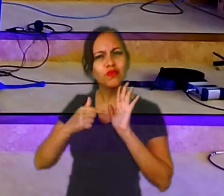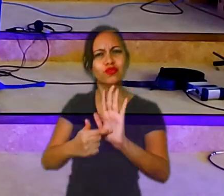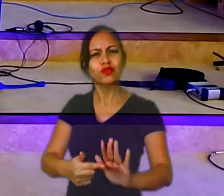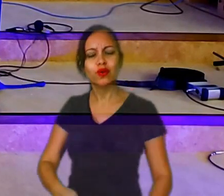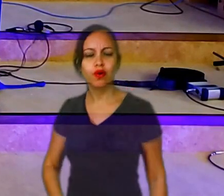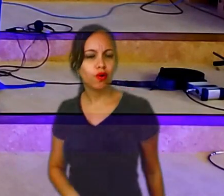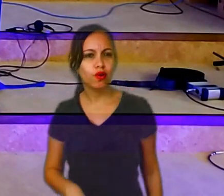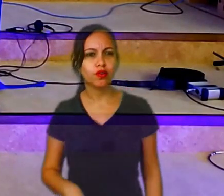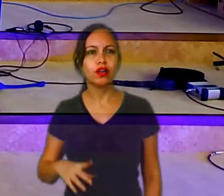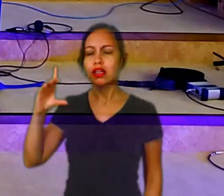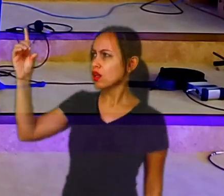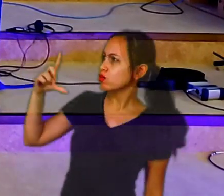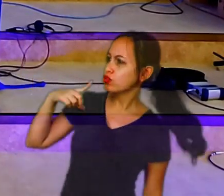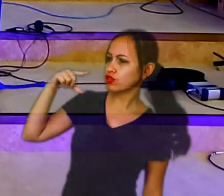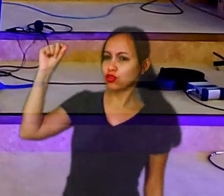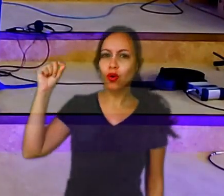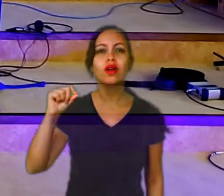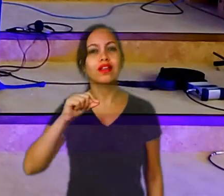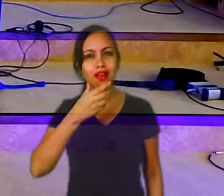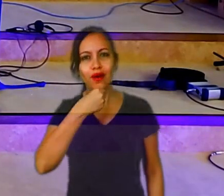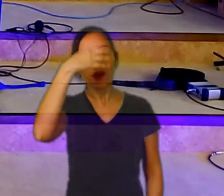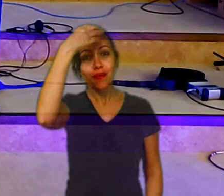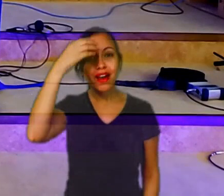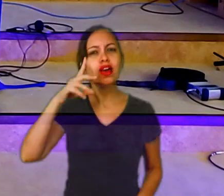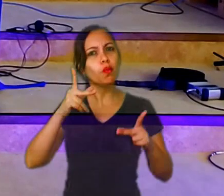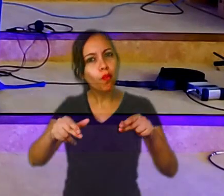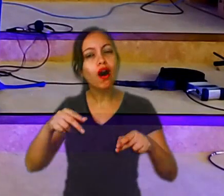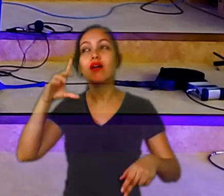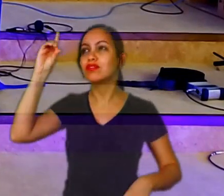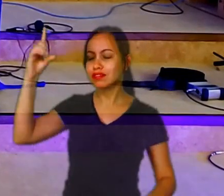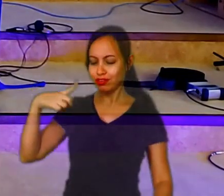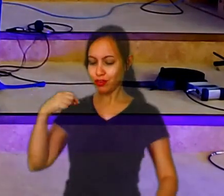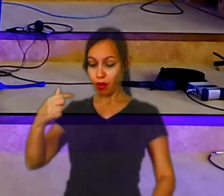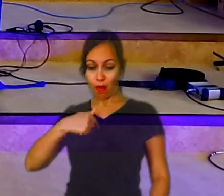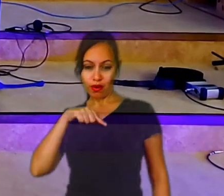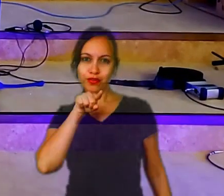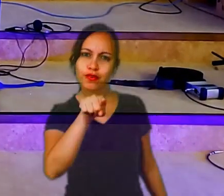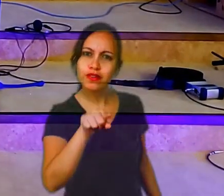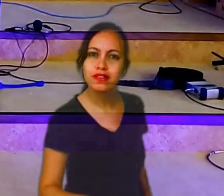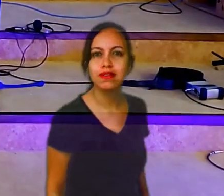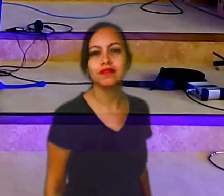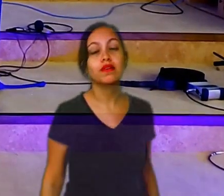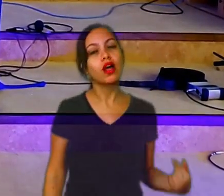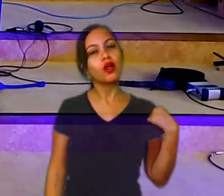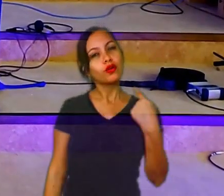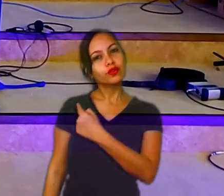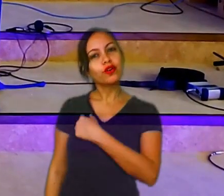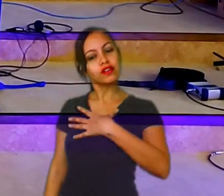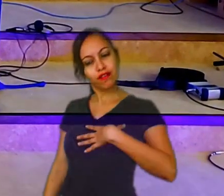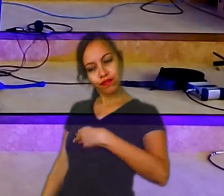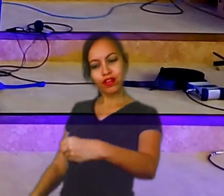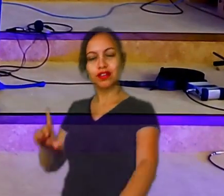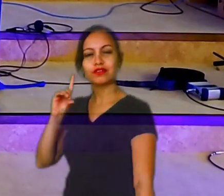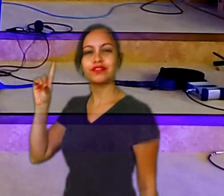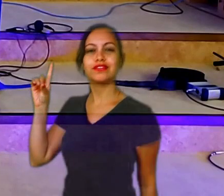chamou, o escolheu, como escolheu e chamou e separou eu e você para a glória dele. Nós pertencemos a um Deus que tudo pode,